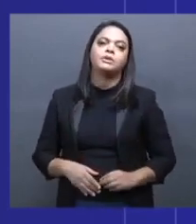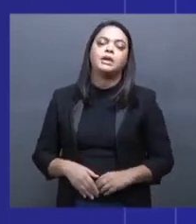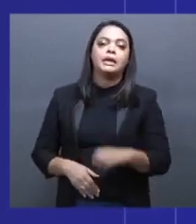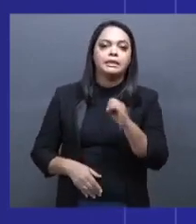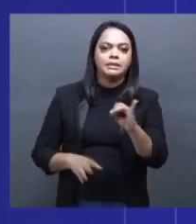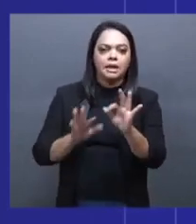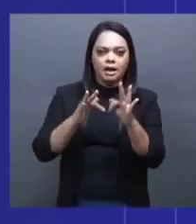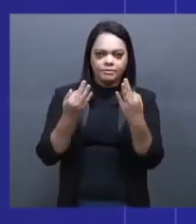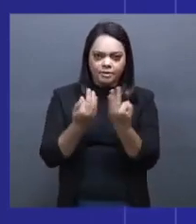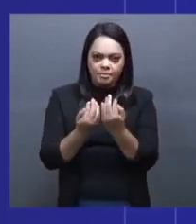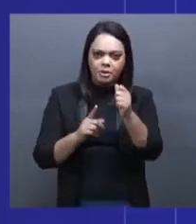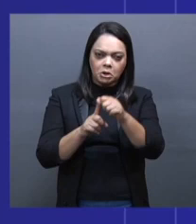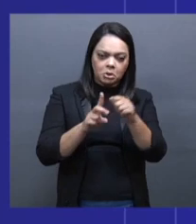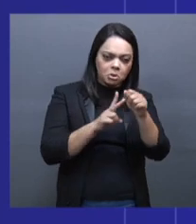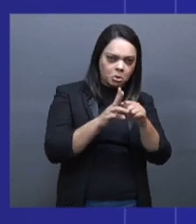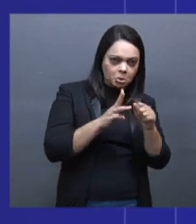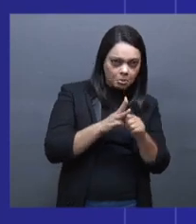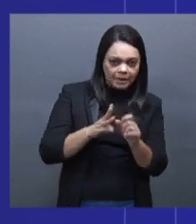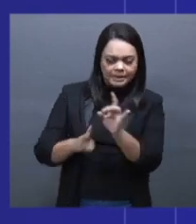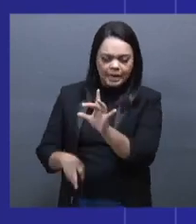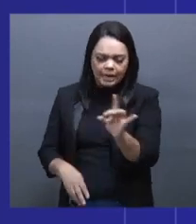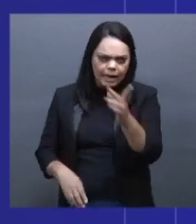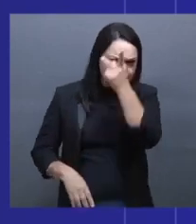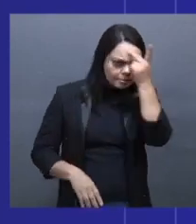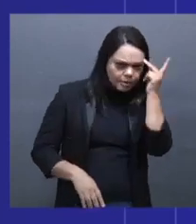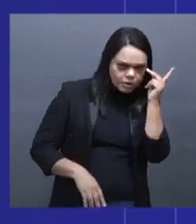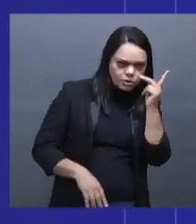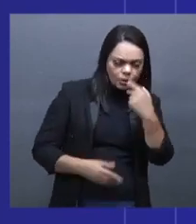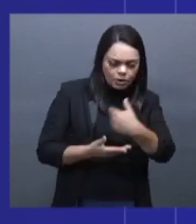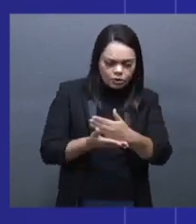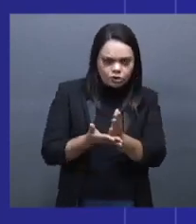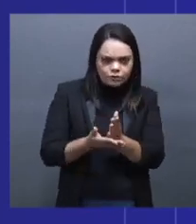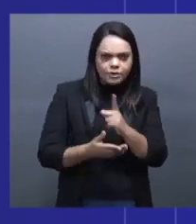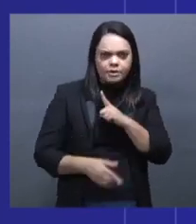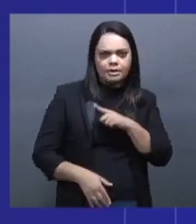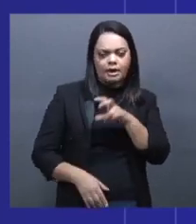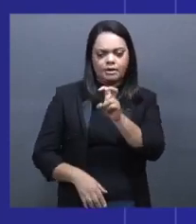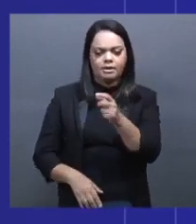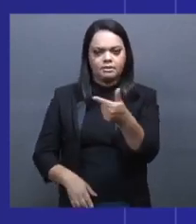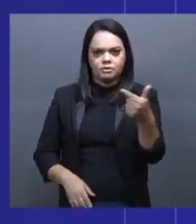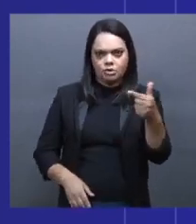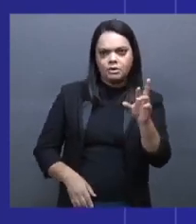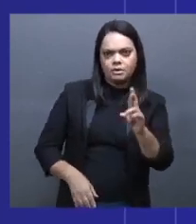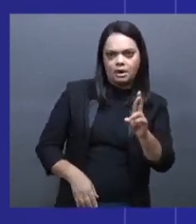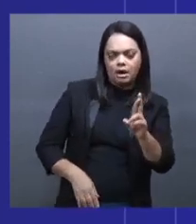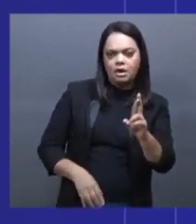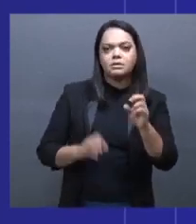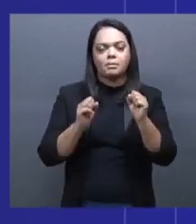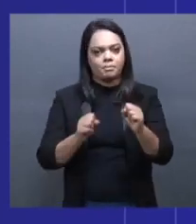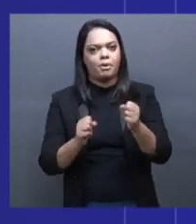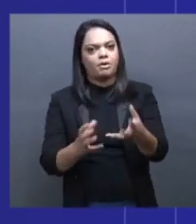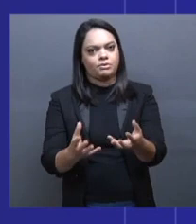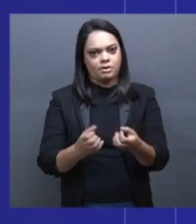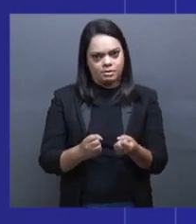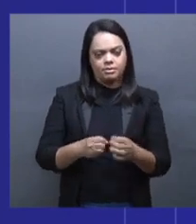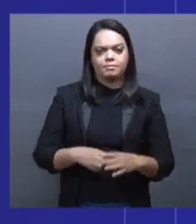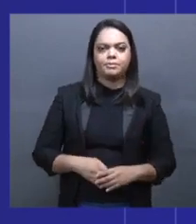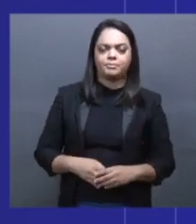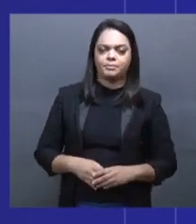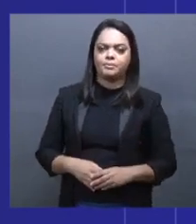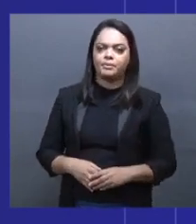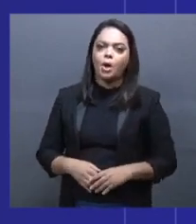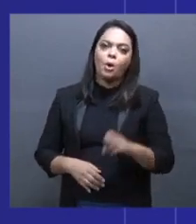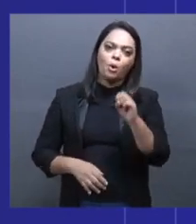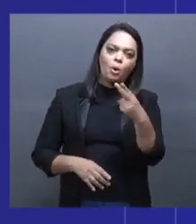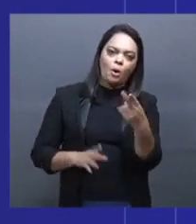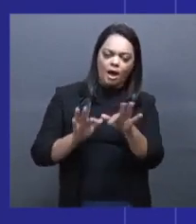tem renda familiar mensal per capita, de até meio salário mínimo, R$ 522,50. Ou